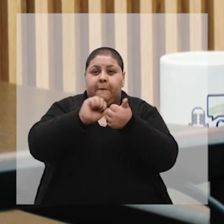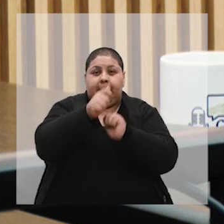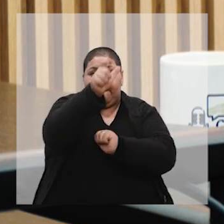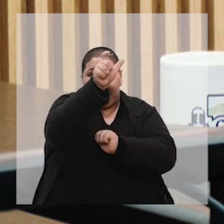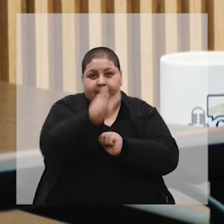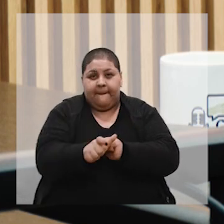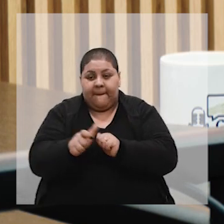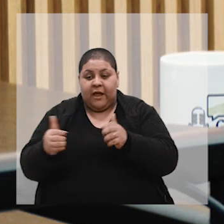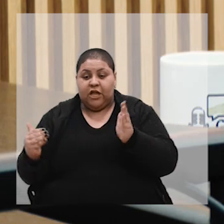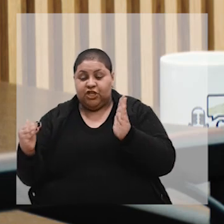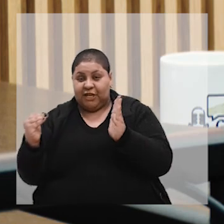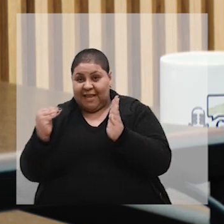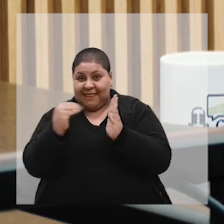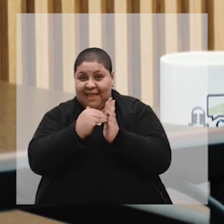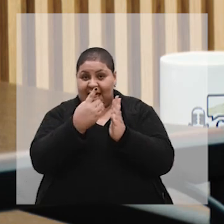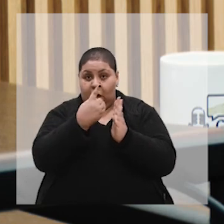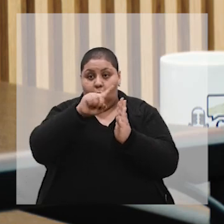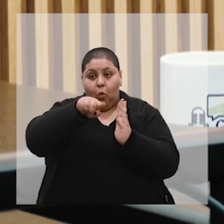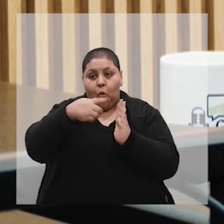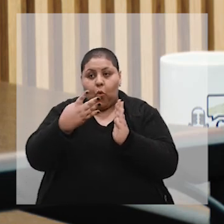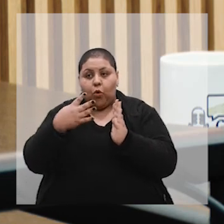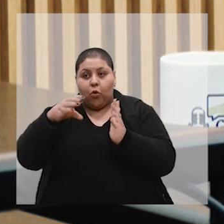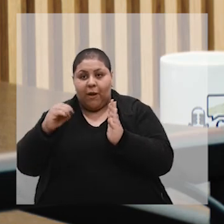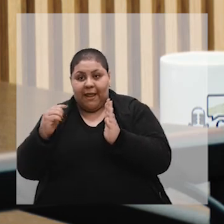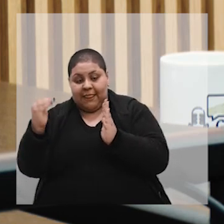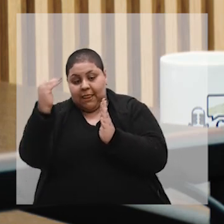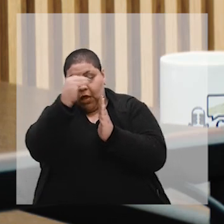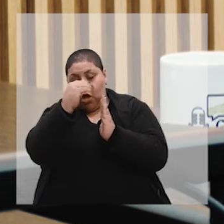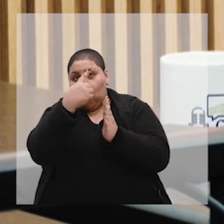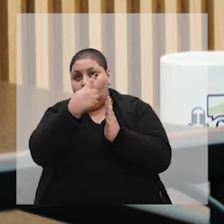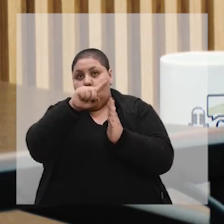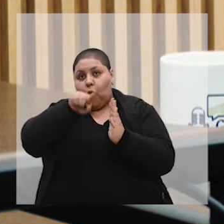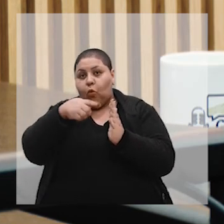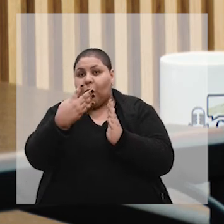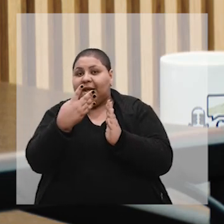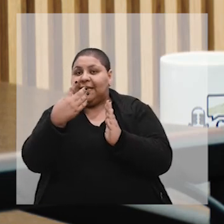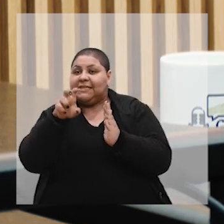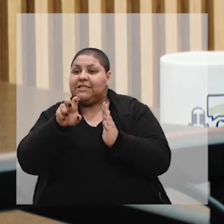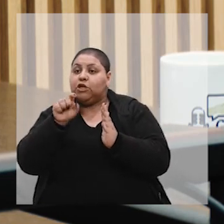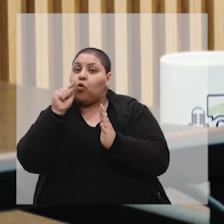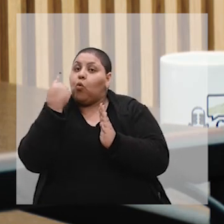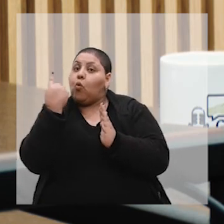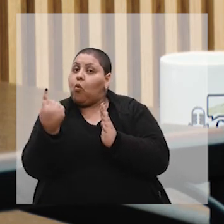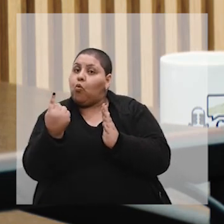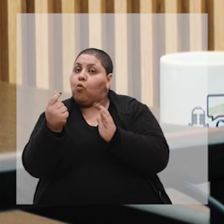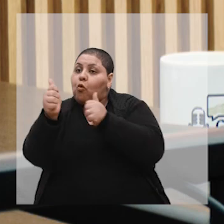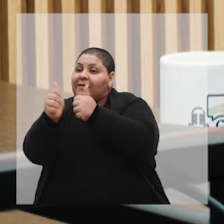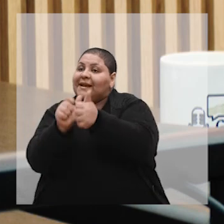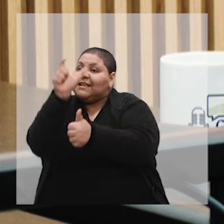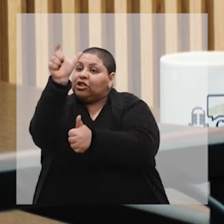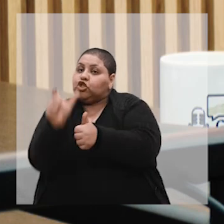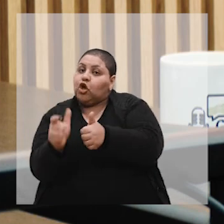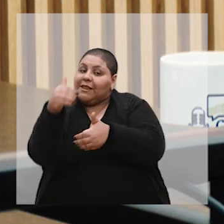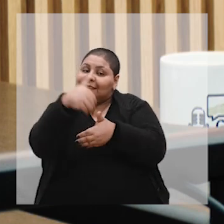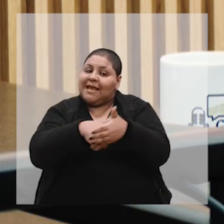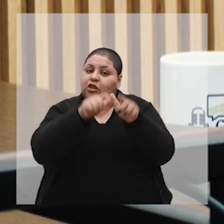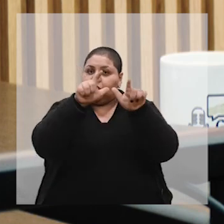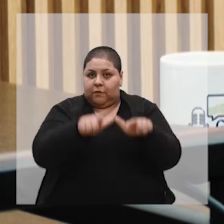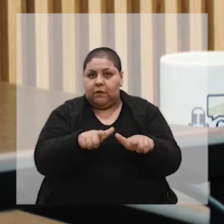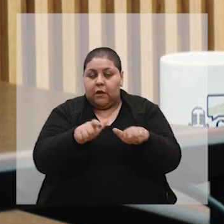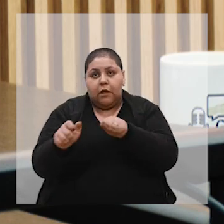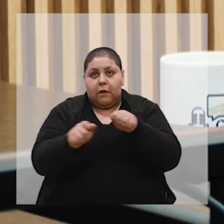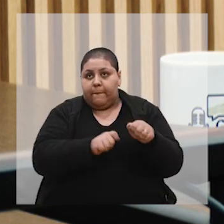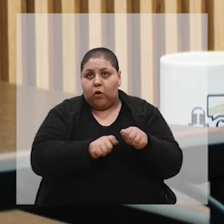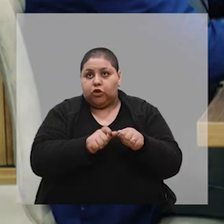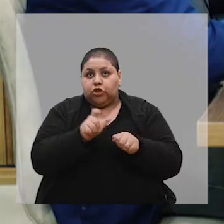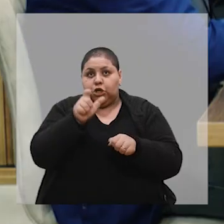ele pode chegar até 1,40 e 1,45 ele pode ter uma exceção dentro de quadro. Geralmente é envolvido o